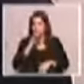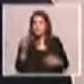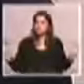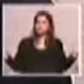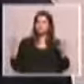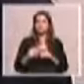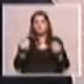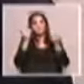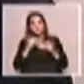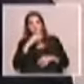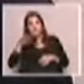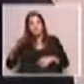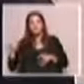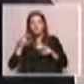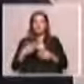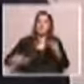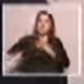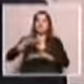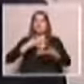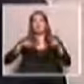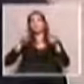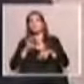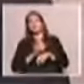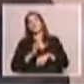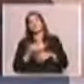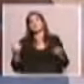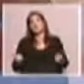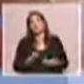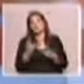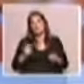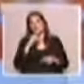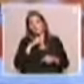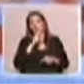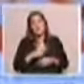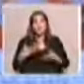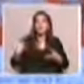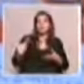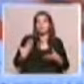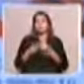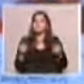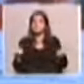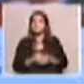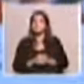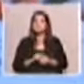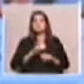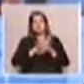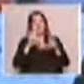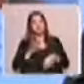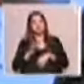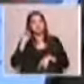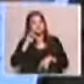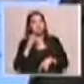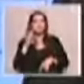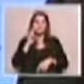informação científica e conversamos sobre a doença, porque também é uma forma de dissipar alguns medos. Sem dúvida. Por isso é que é importante visitar também